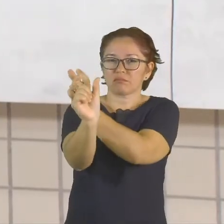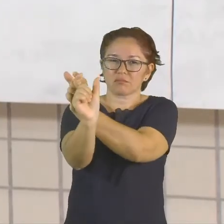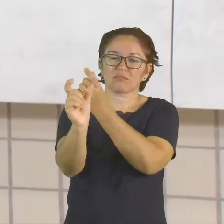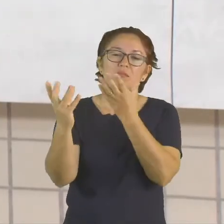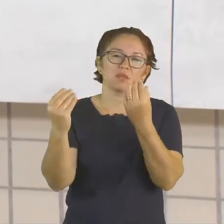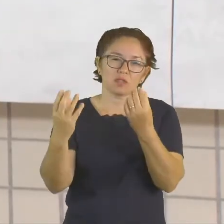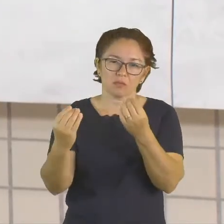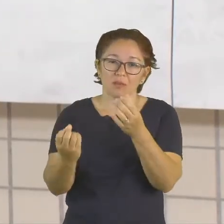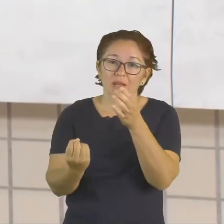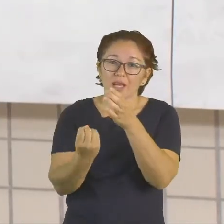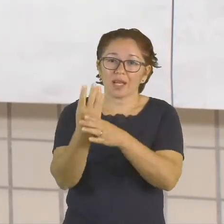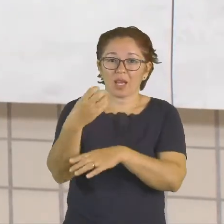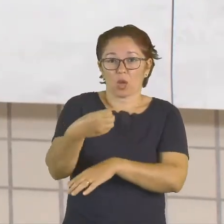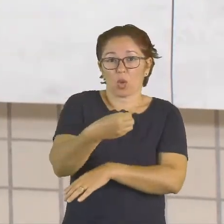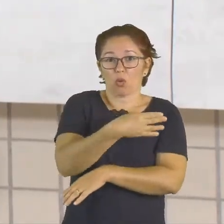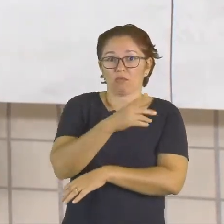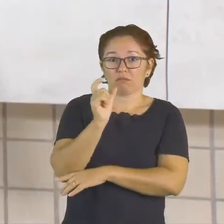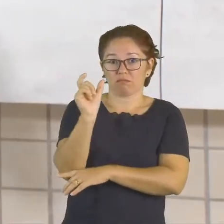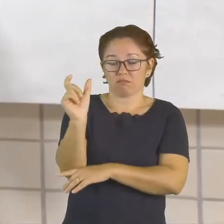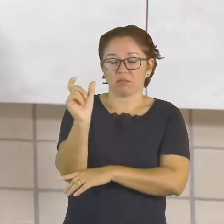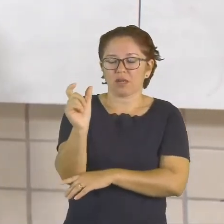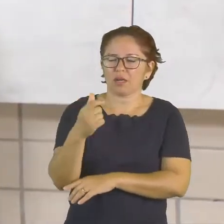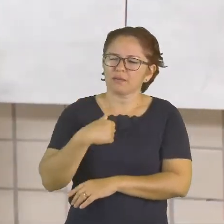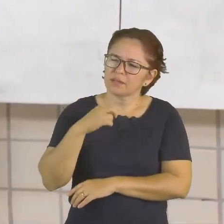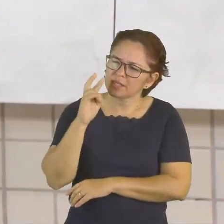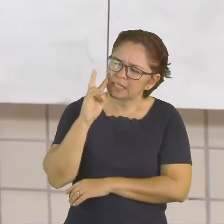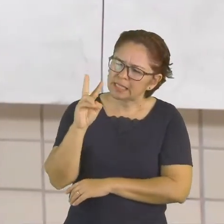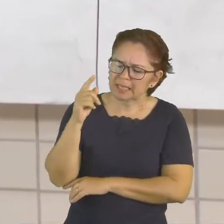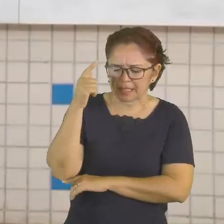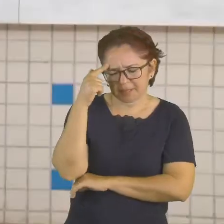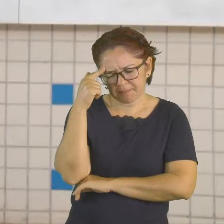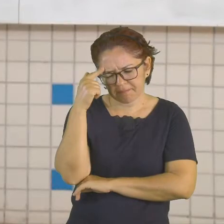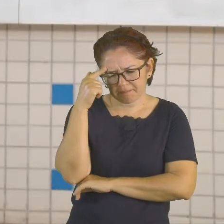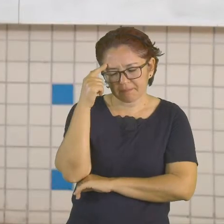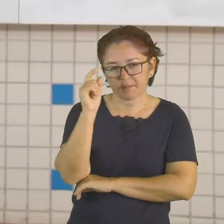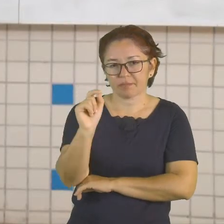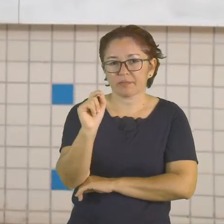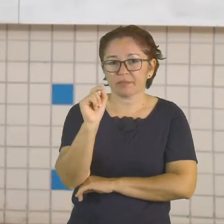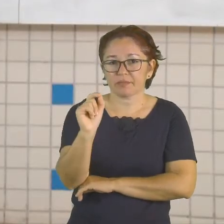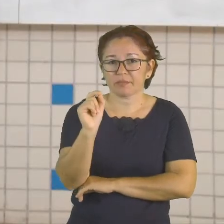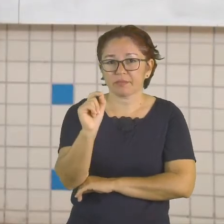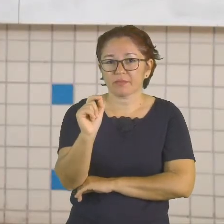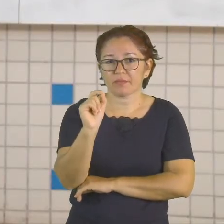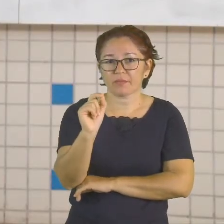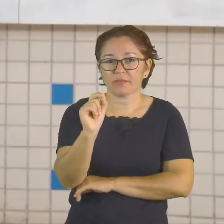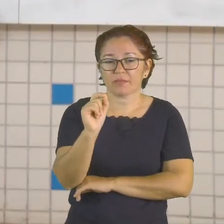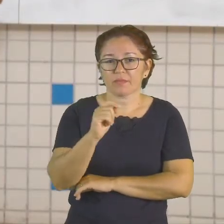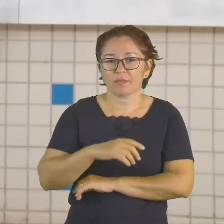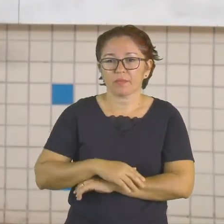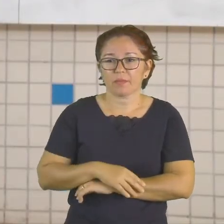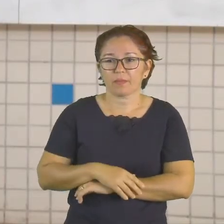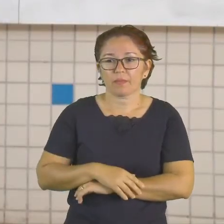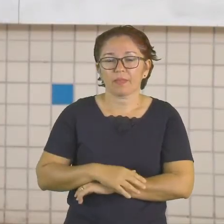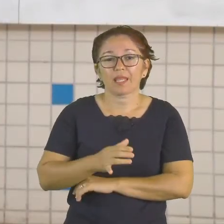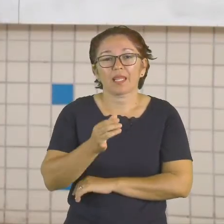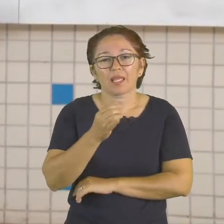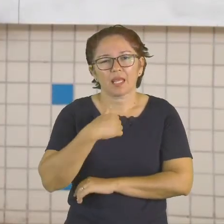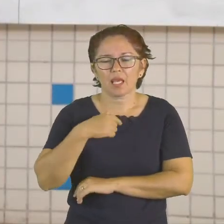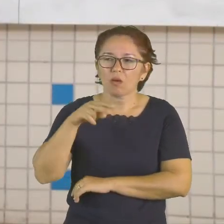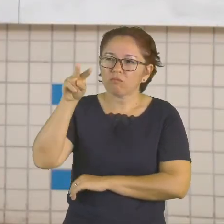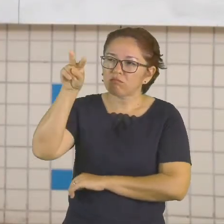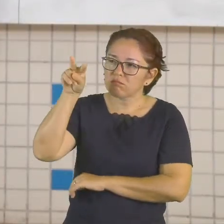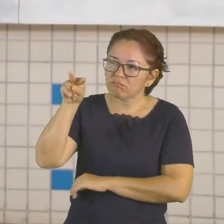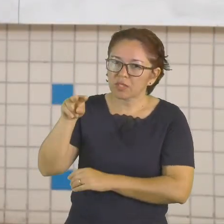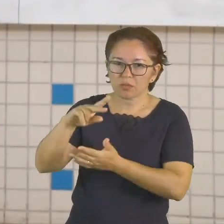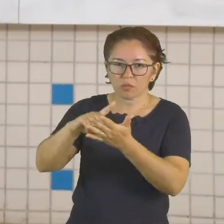formando outra. A reflexão que eu tive foi que a vida, ela